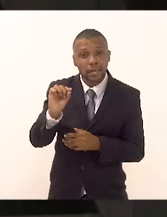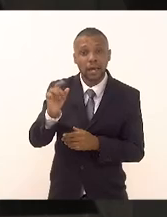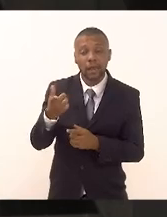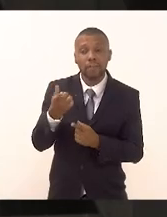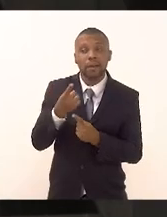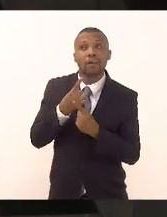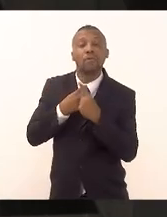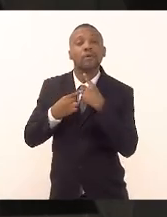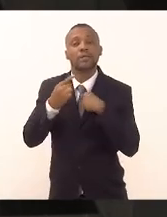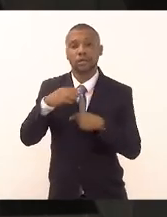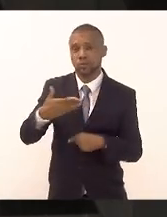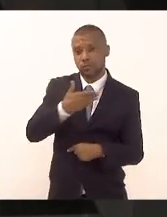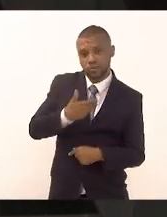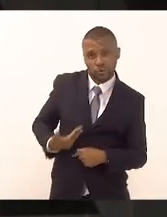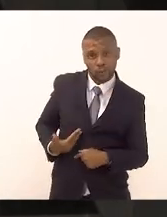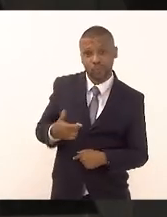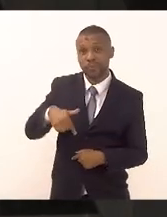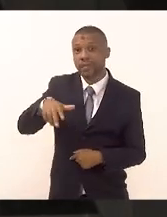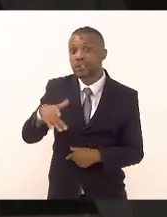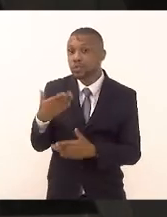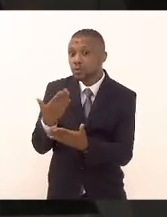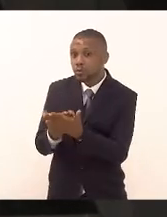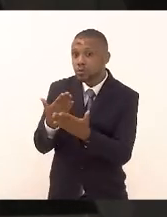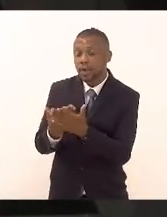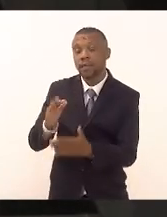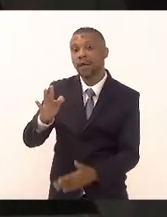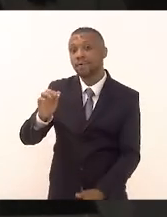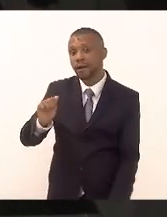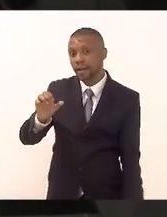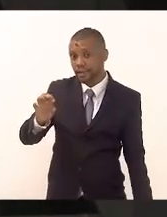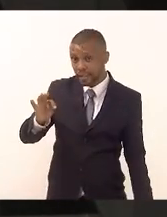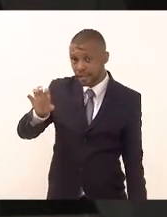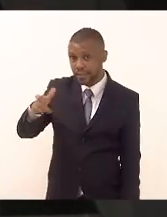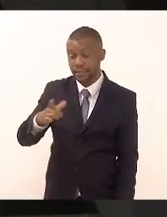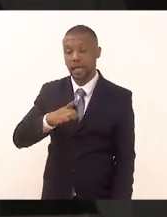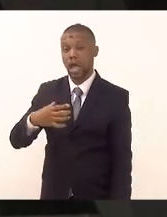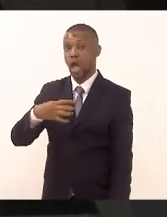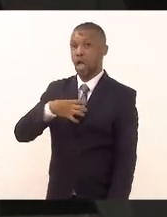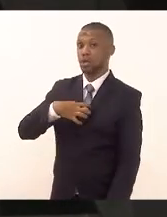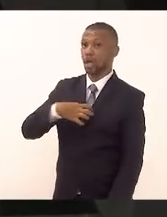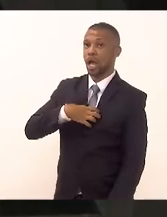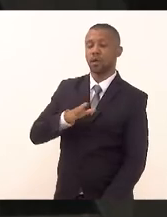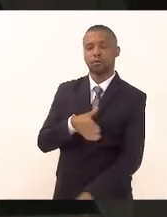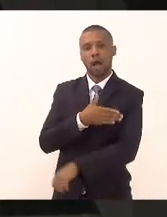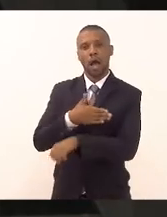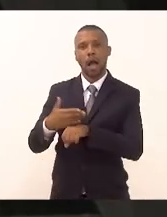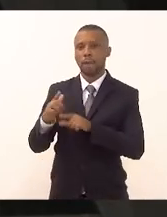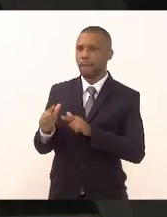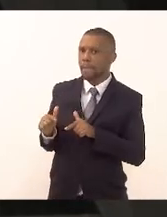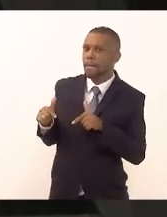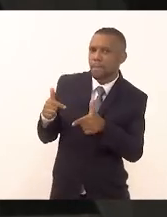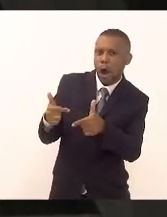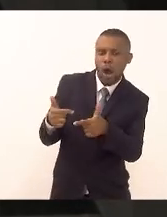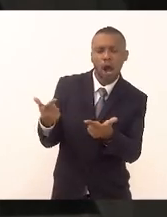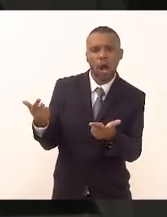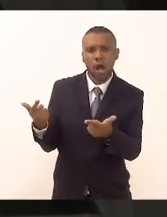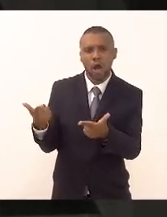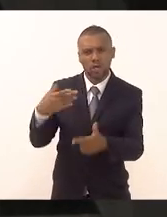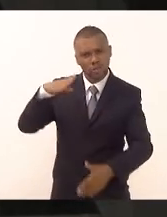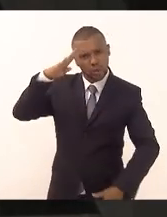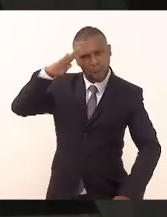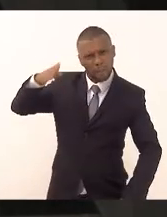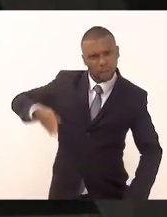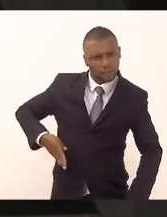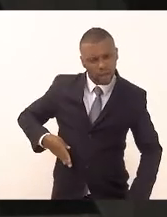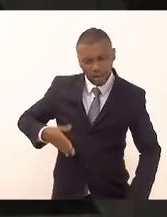do governador, quem estudar na FAETEC vai ter que ter trejeitos, hábitos, práticas, atitudes de militar? Eles querem